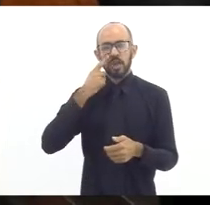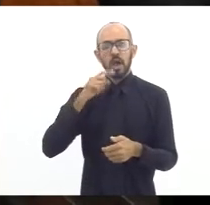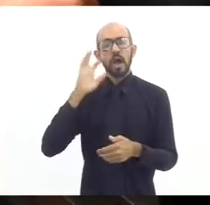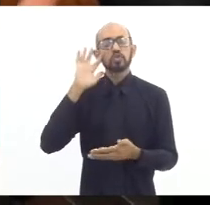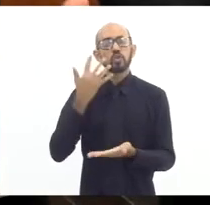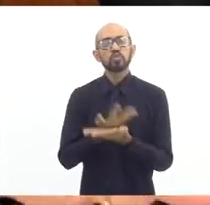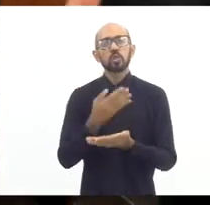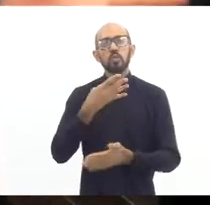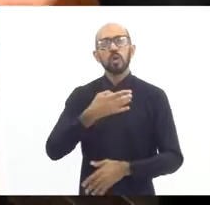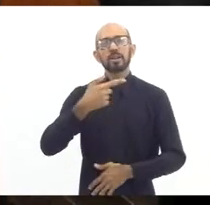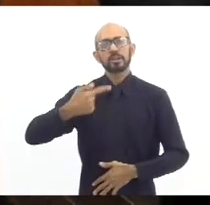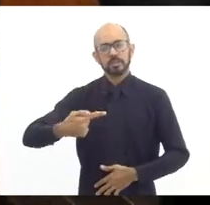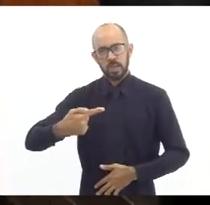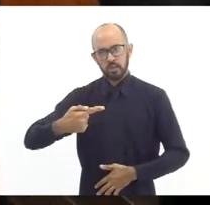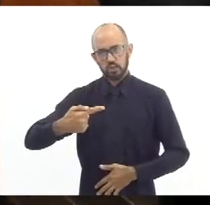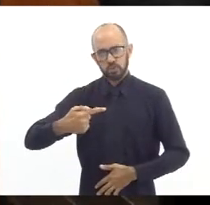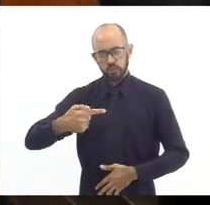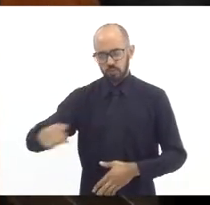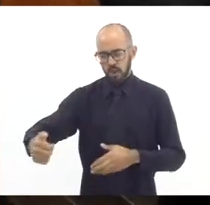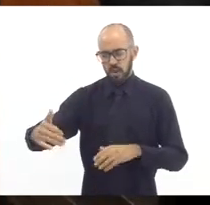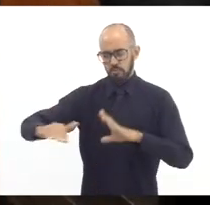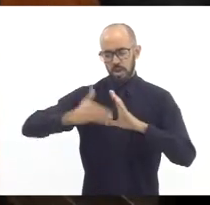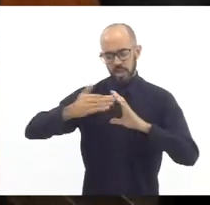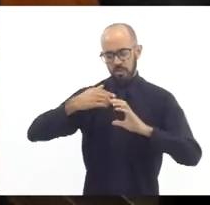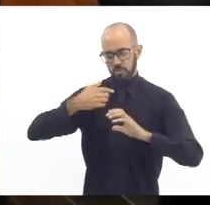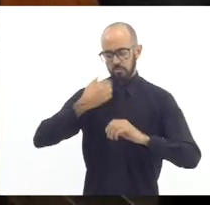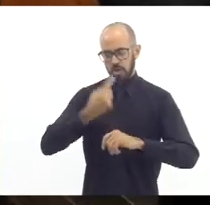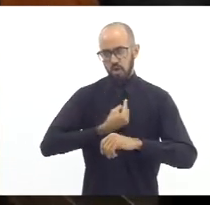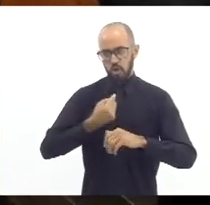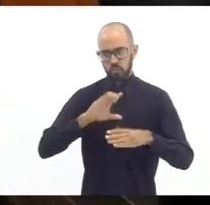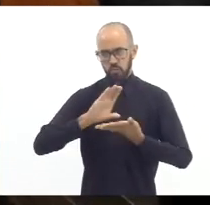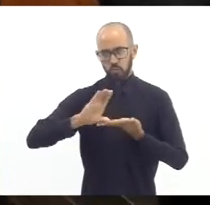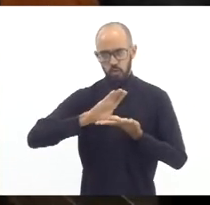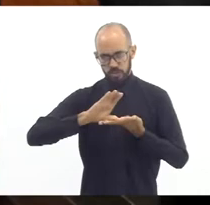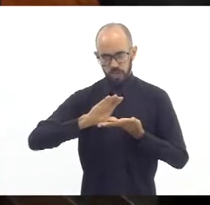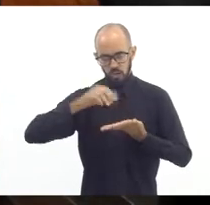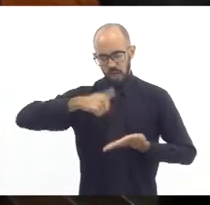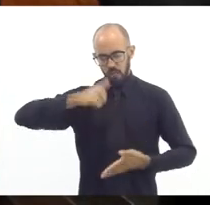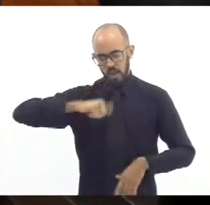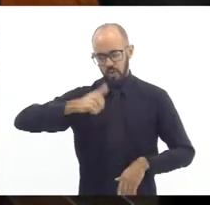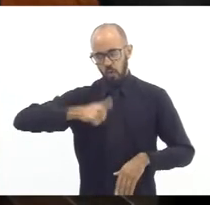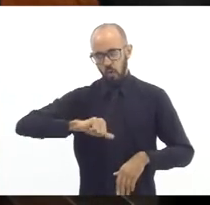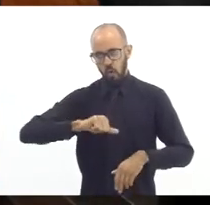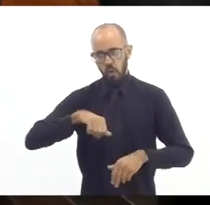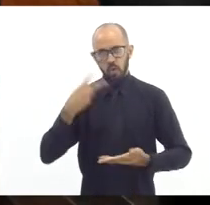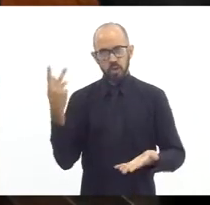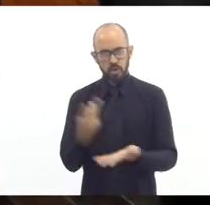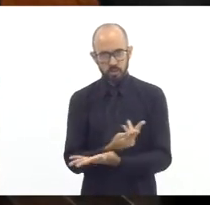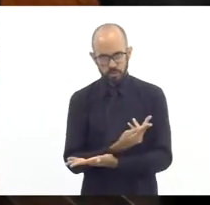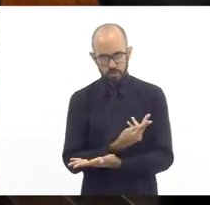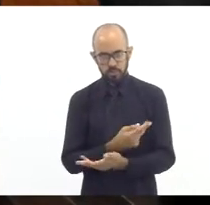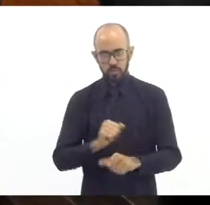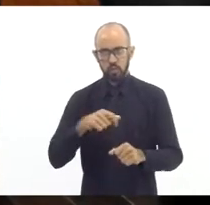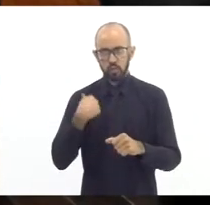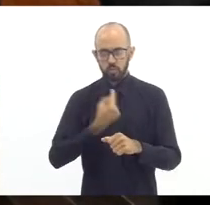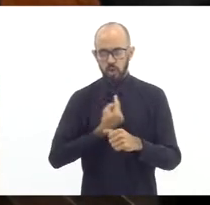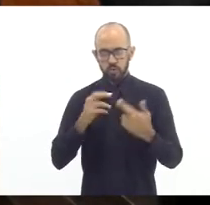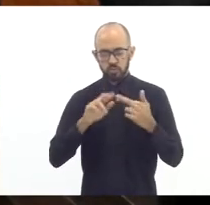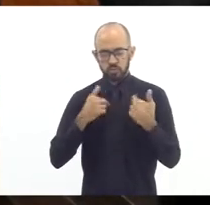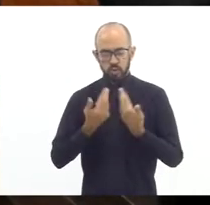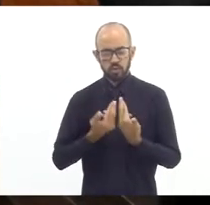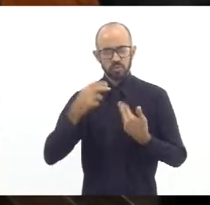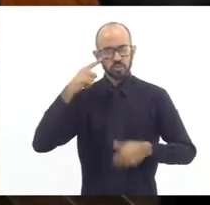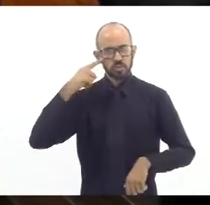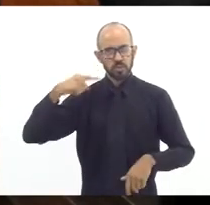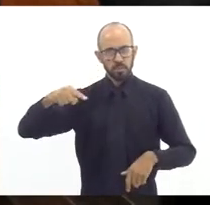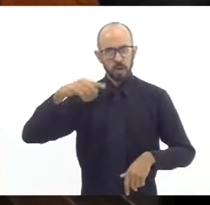47. O fato nos chegou, o Conselho analisou o fato, a gente se reúne semanalmente, todas